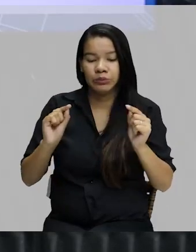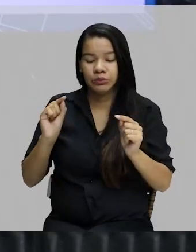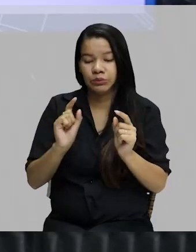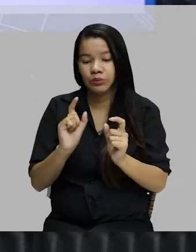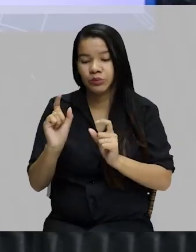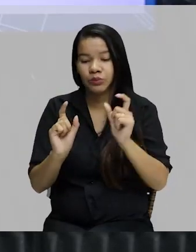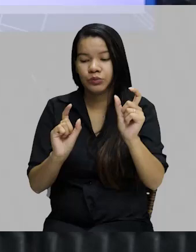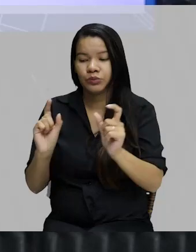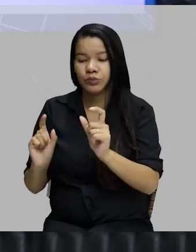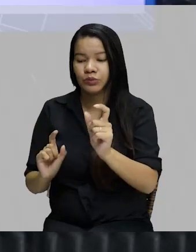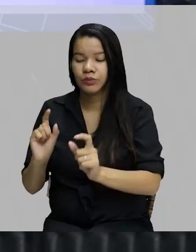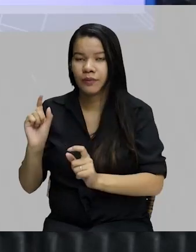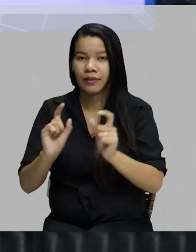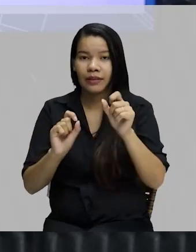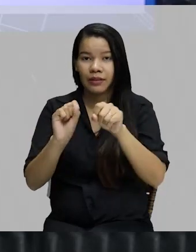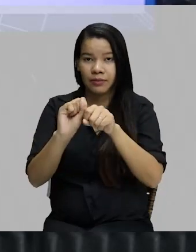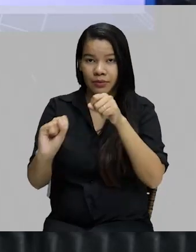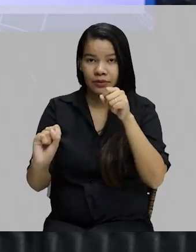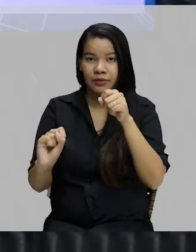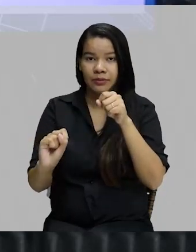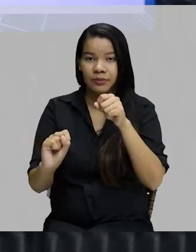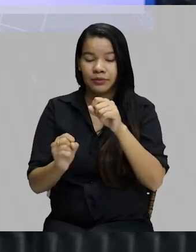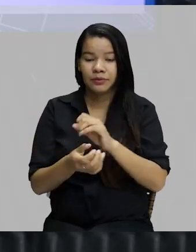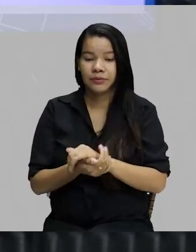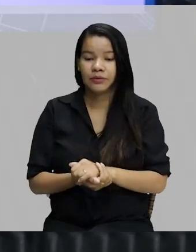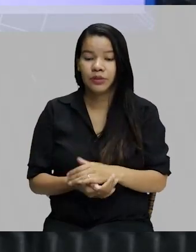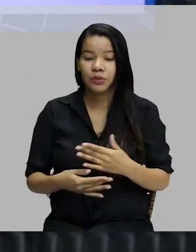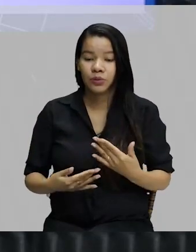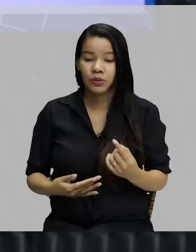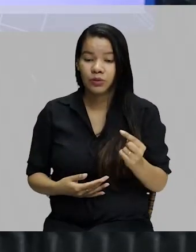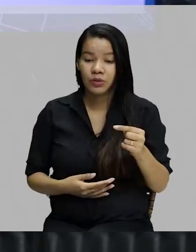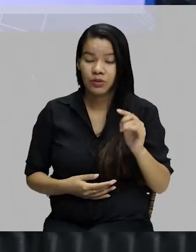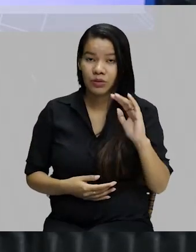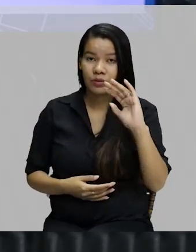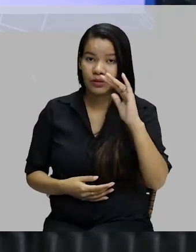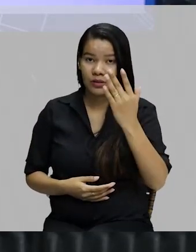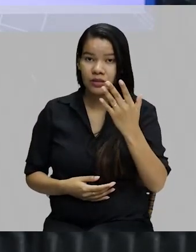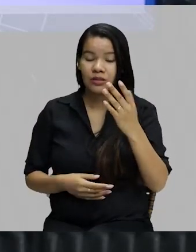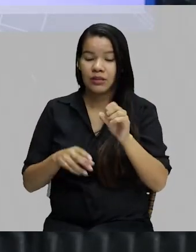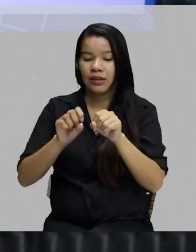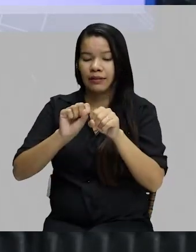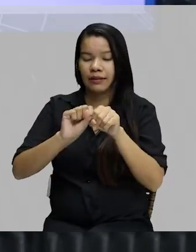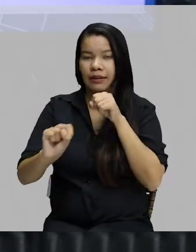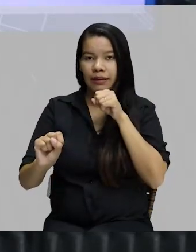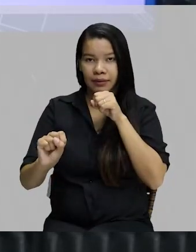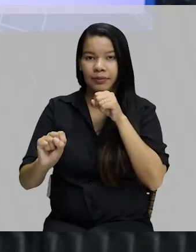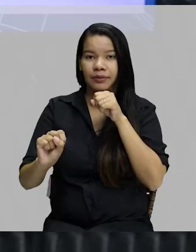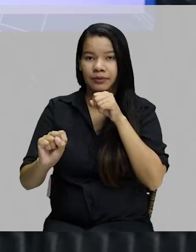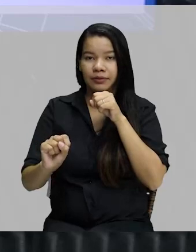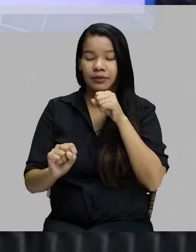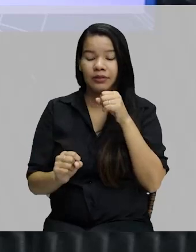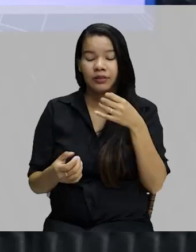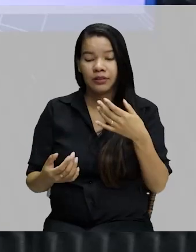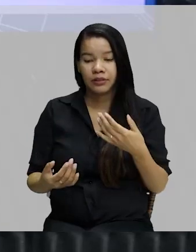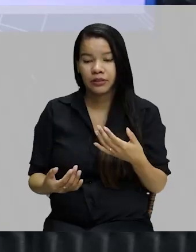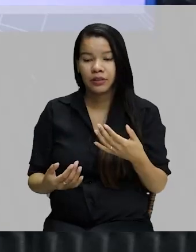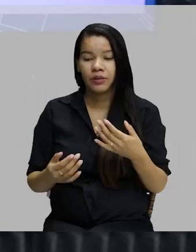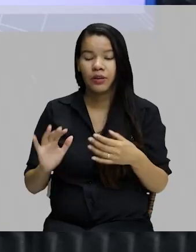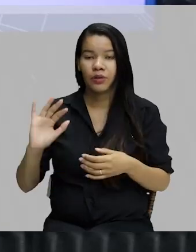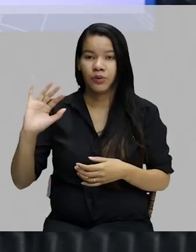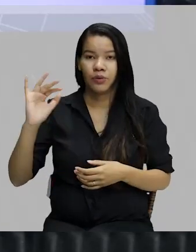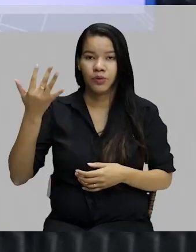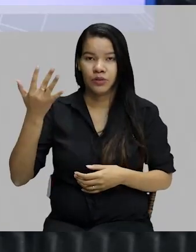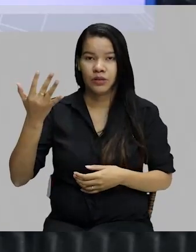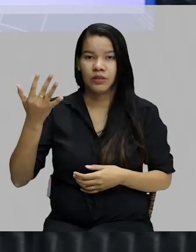vai fissionar, certo? E aí, quando acontece essa fissão, turma, é nesse momento que acontece